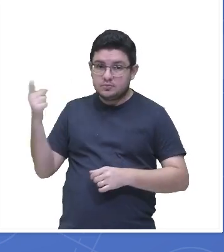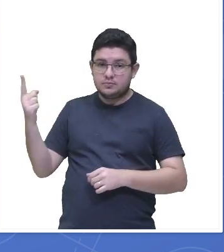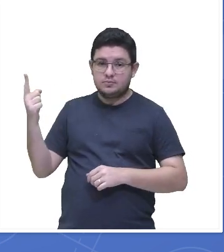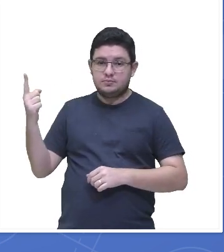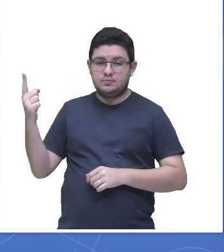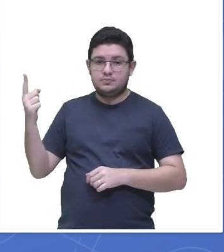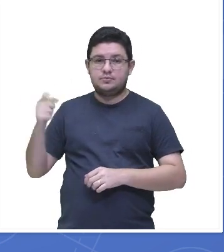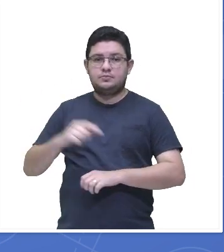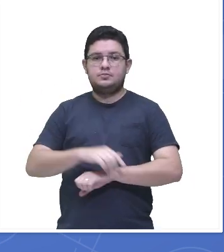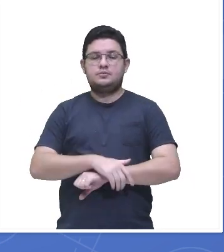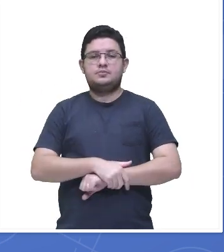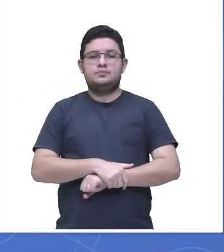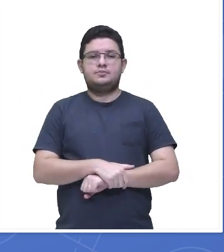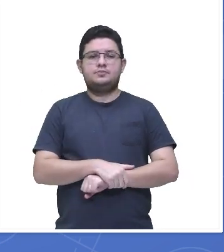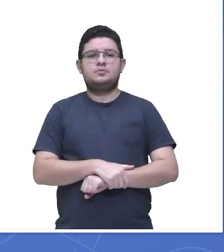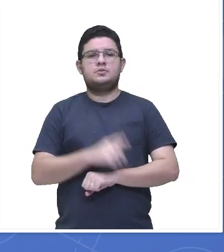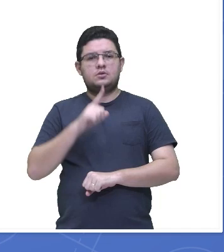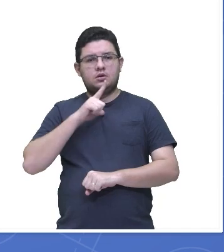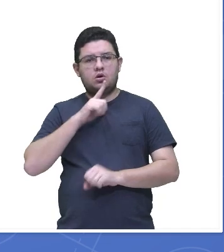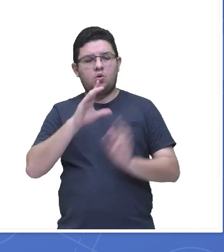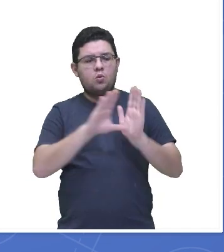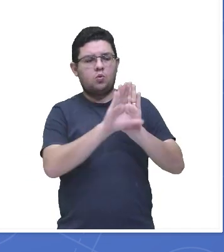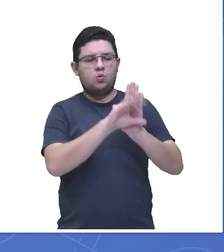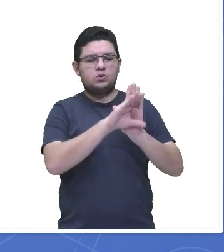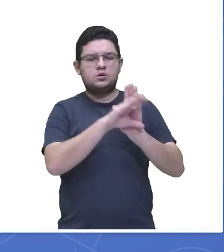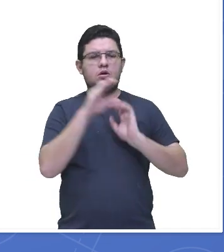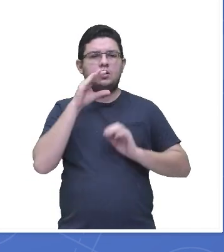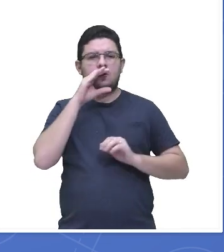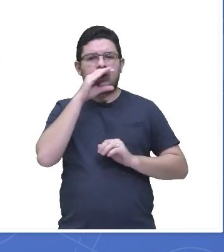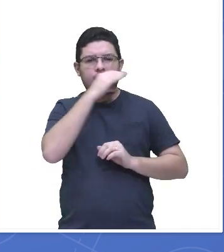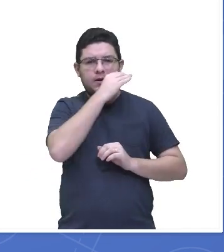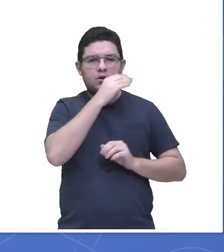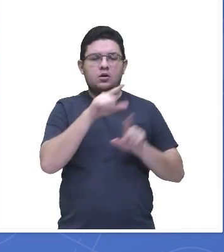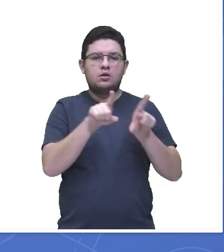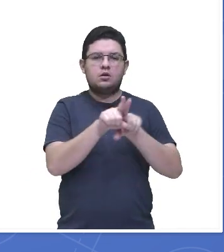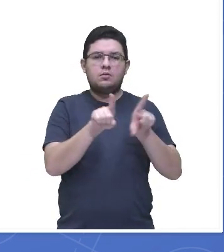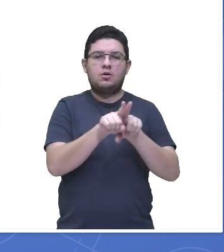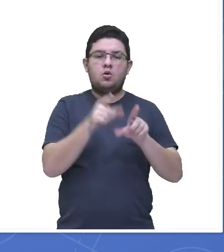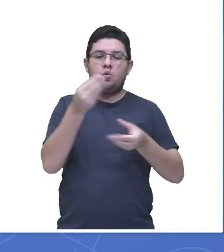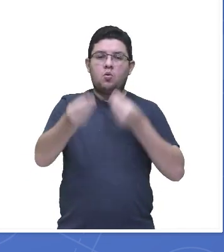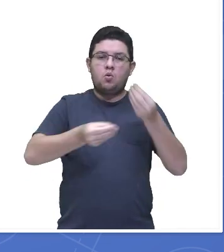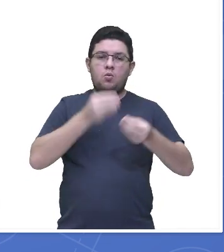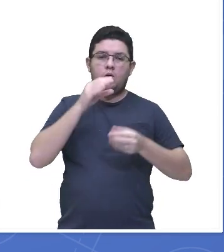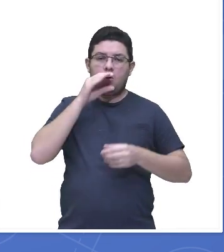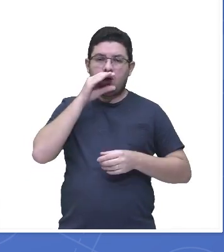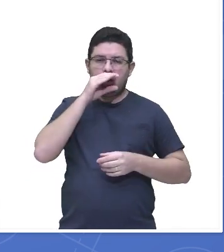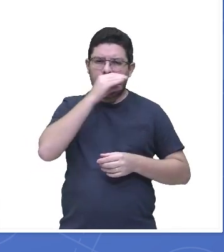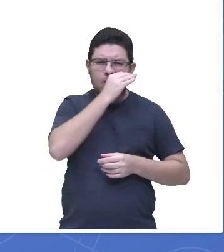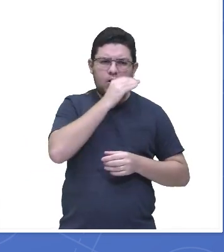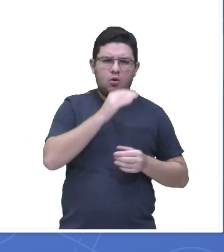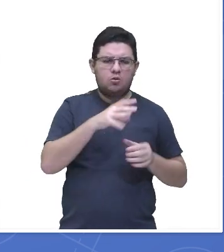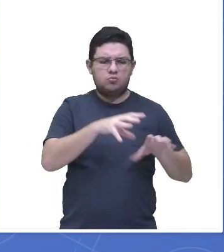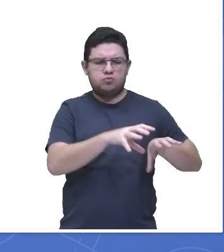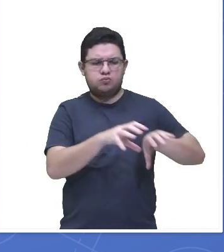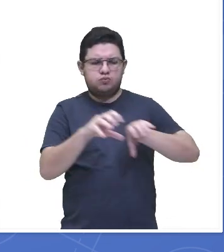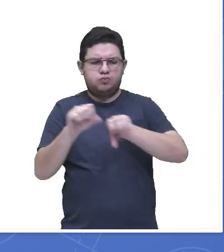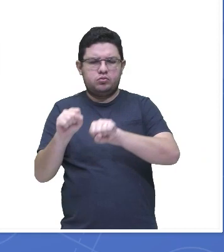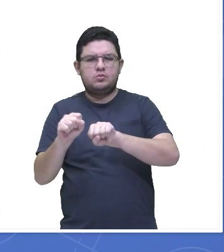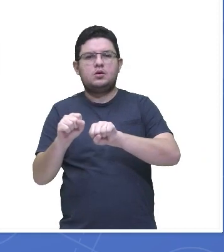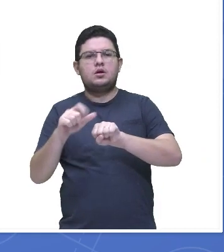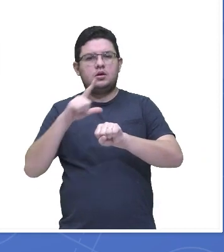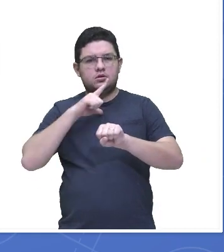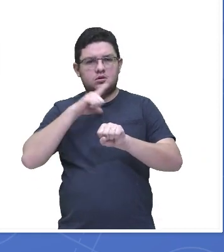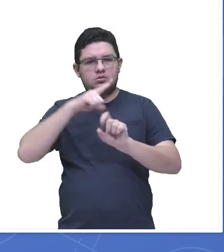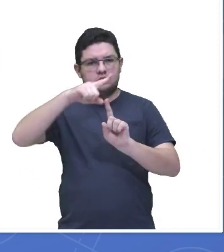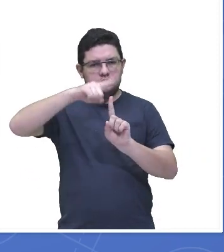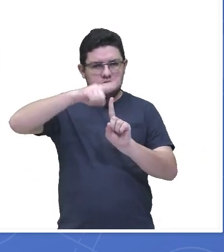aula, conceito de calor, processos de transmissão do calor, que são a condução, a convecção,